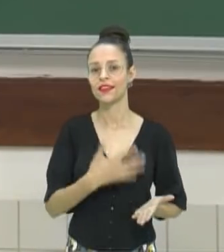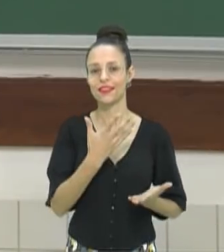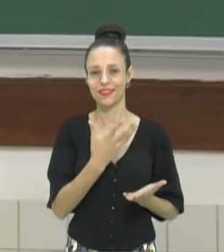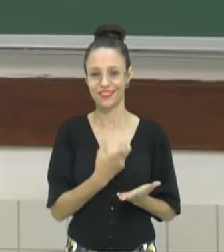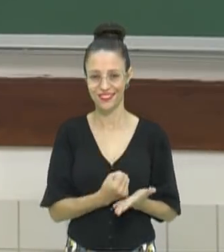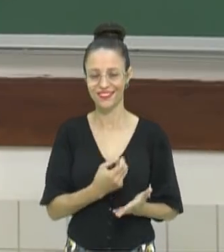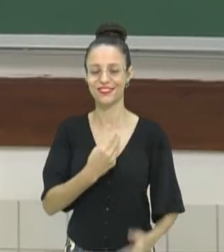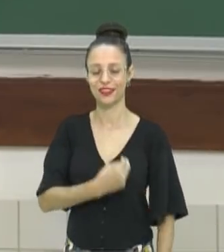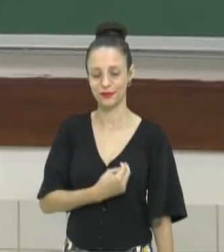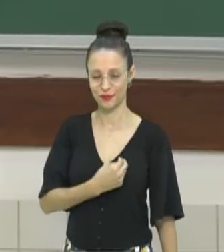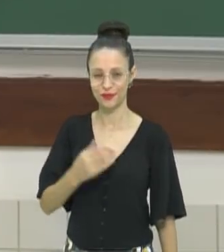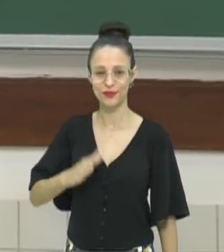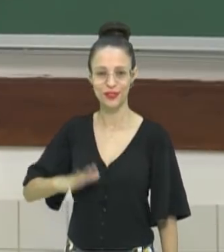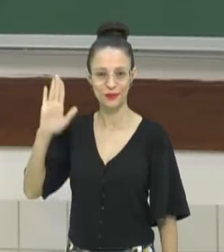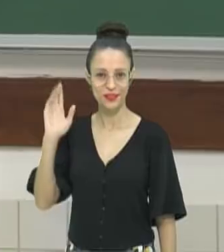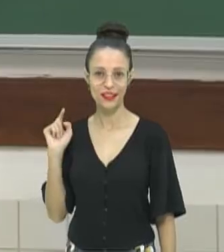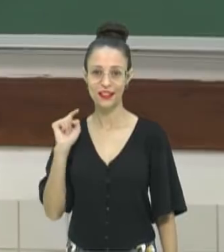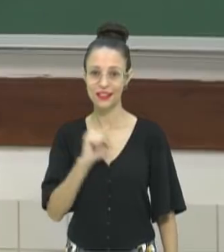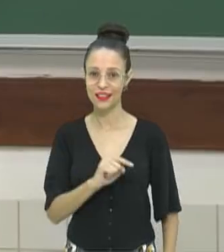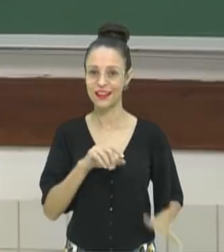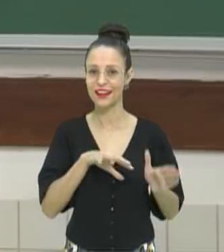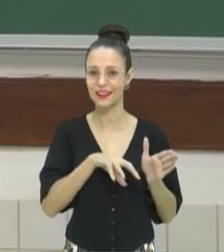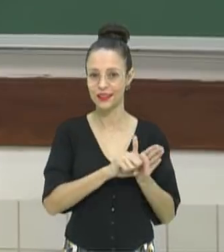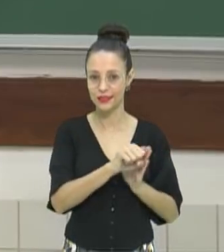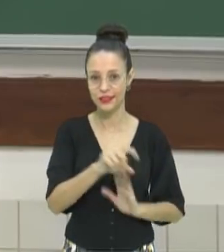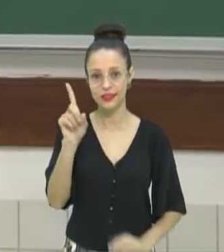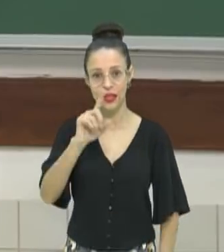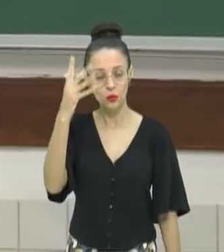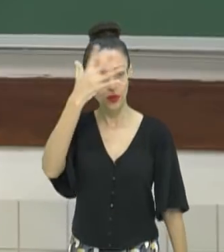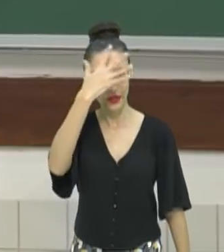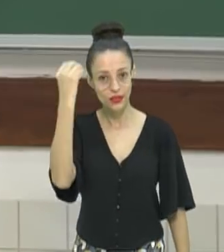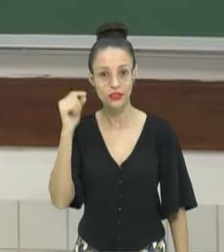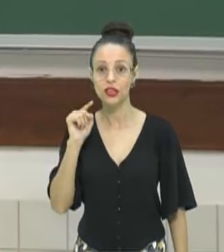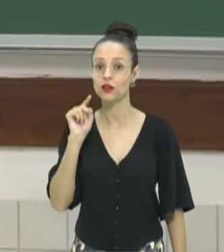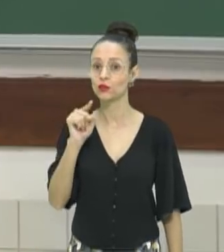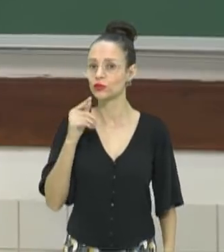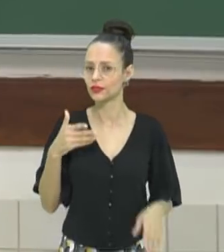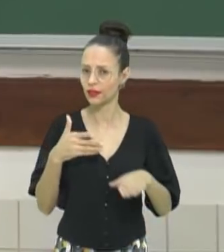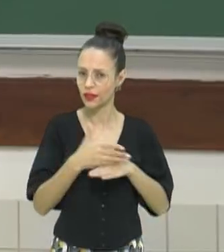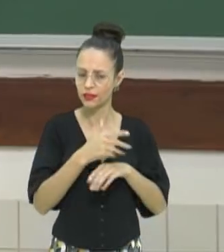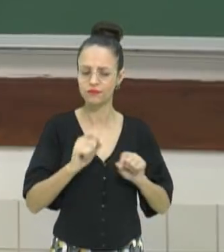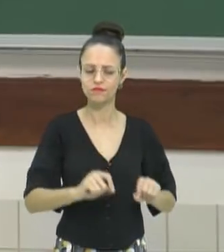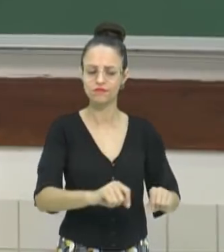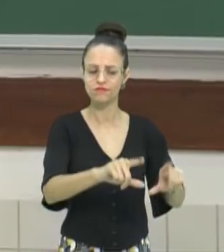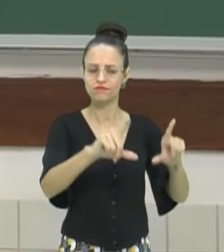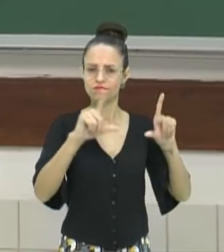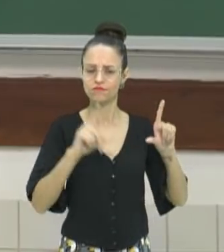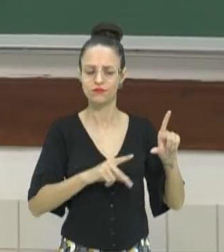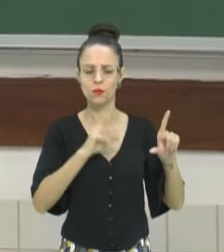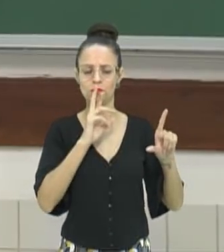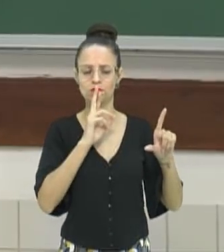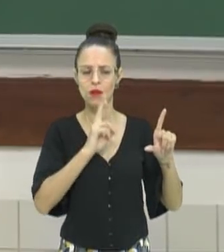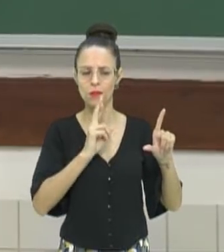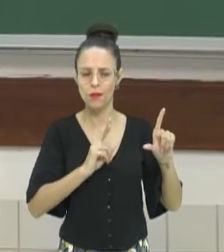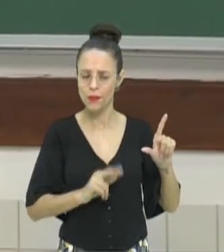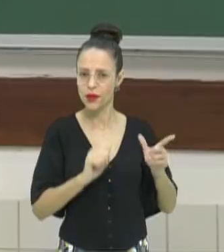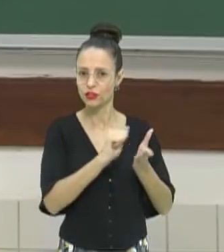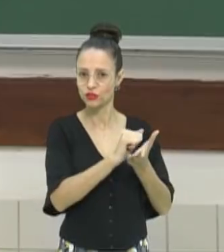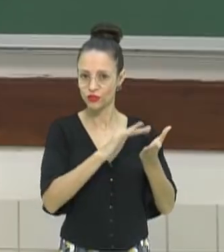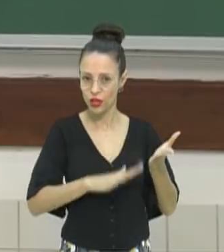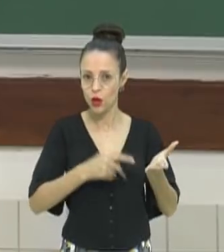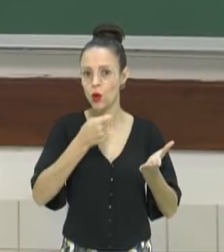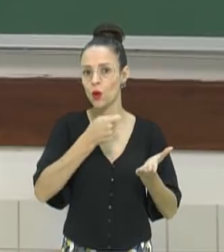Registrar a nossa frequência lá no Classroom. Então, não esqueça de chegar lá no ambiente, responder as atividades